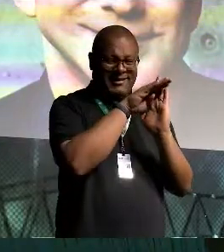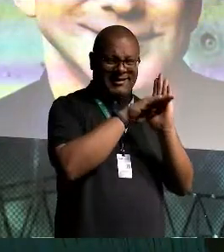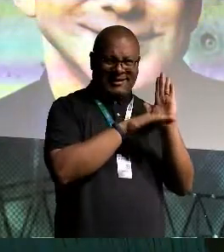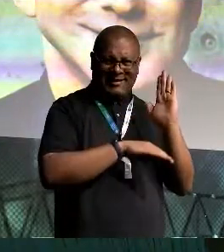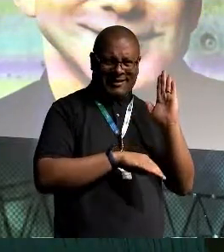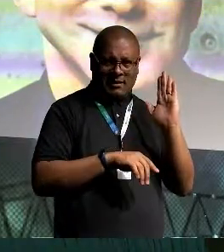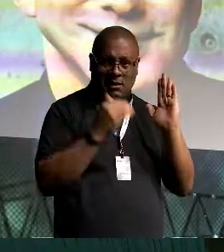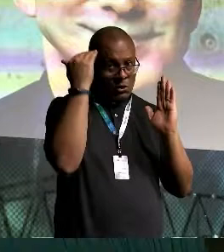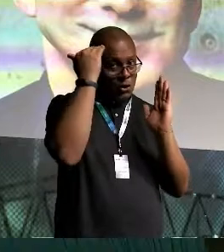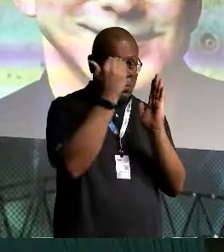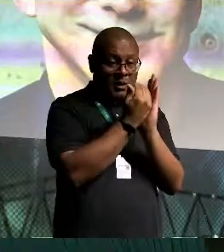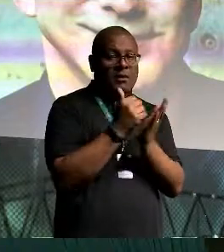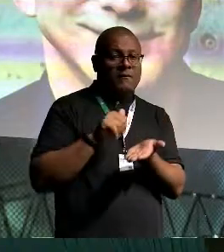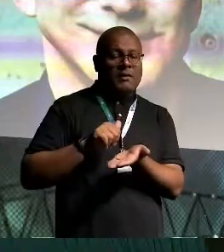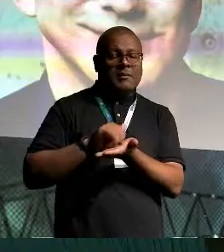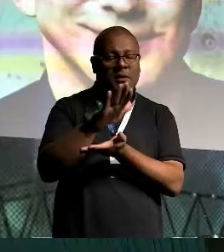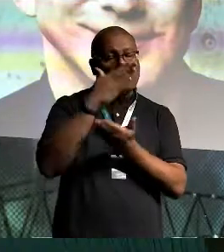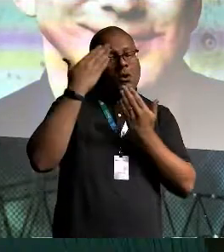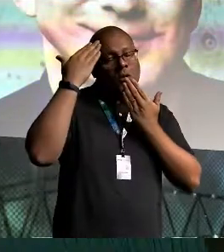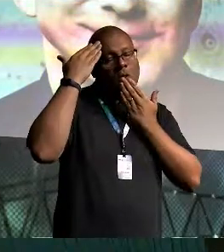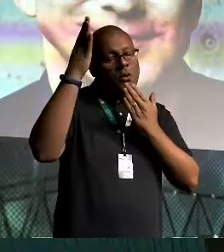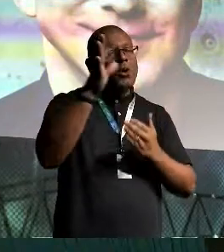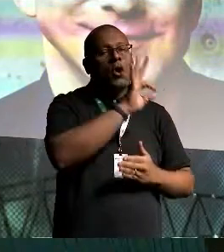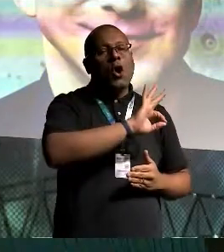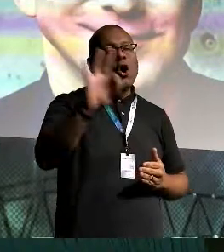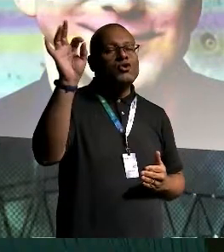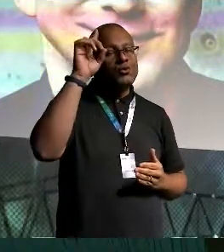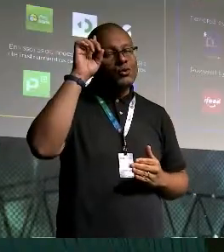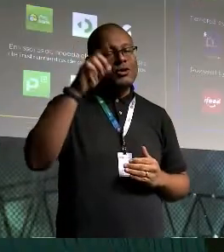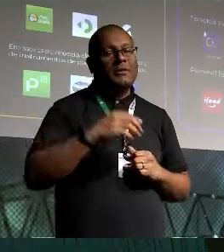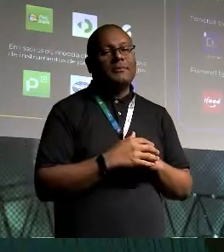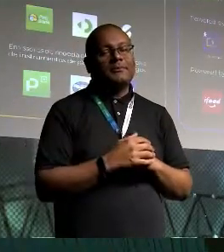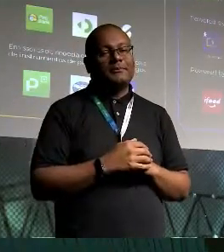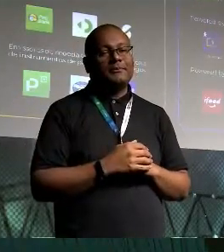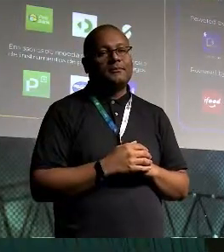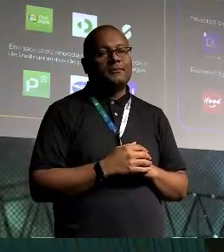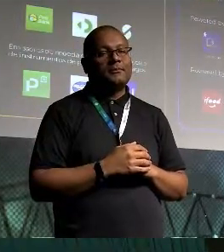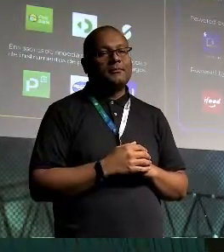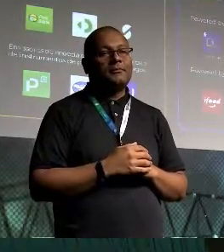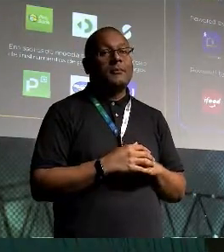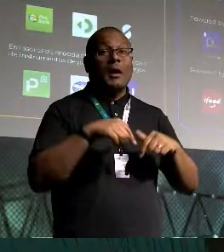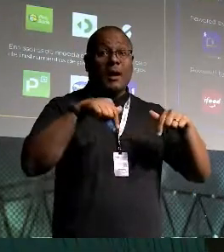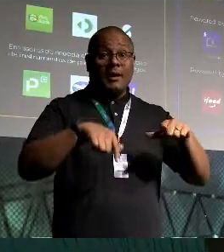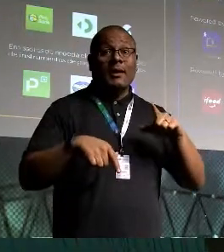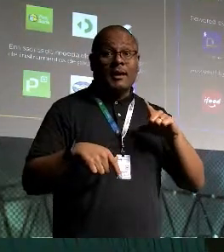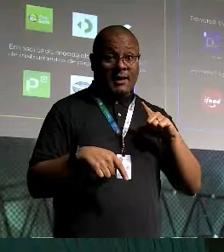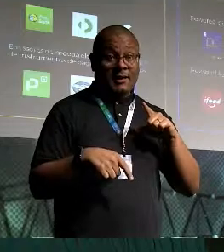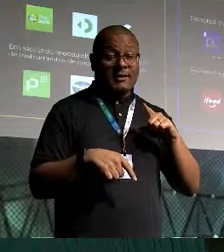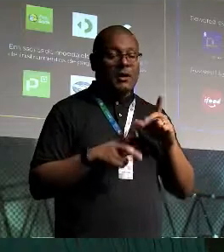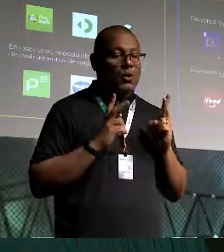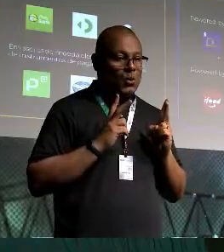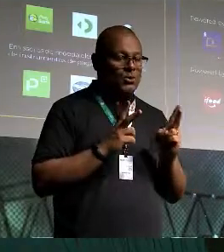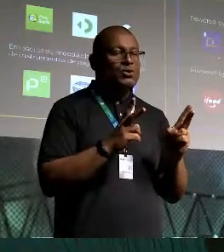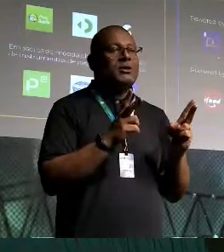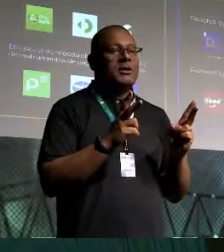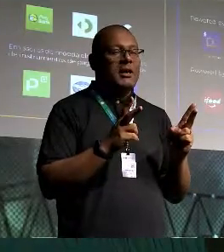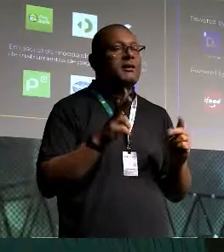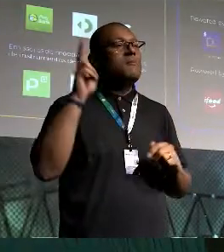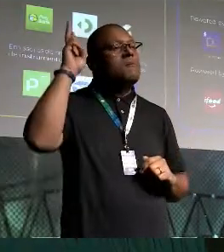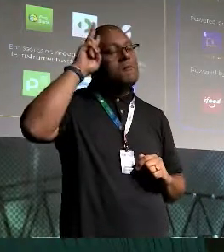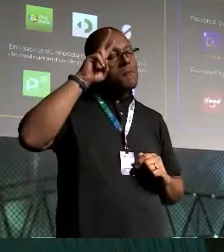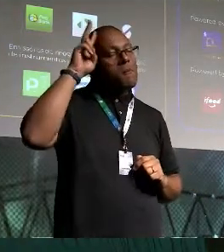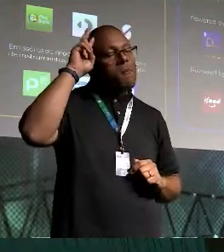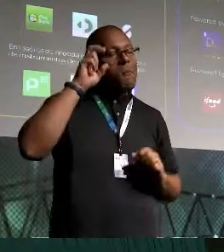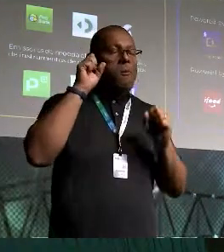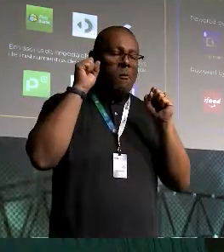seria demitido, e muito obrigado, tenha um ótimo dia. Aqui a gente dando continuidade nessa